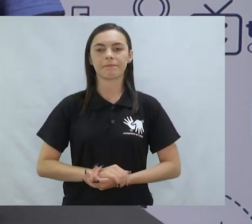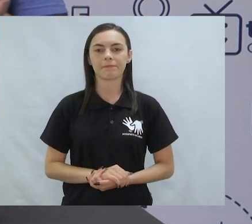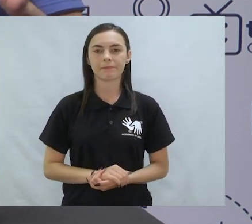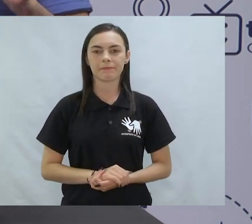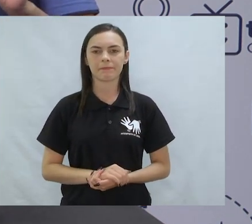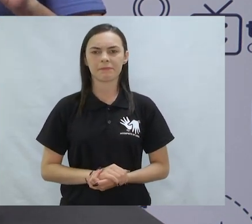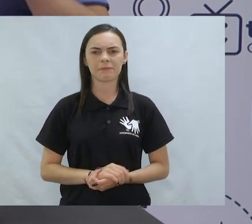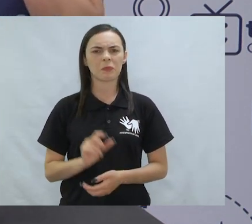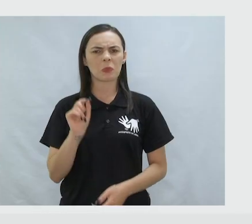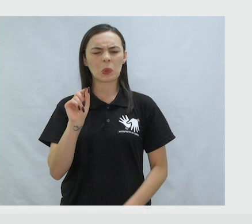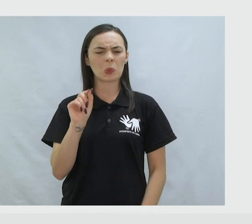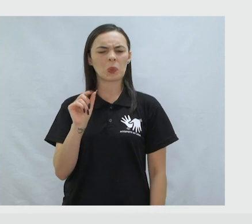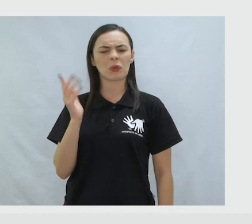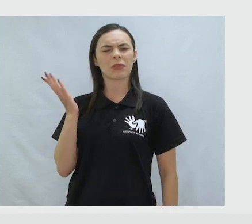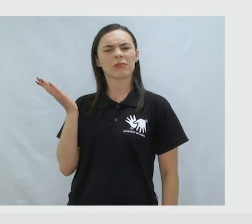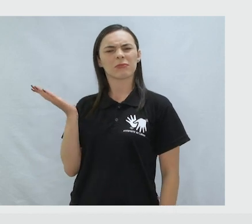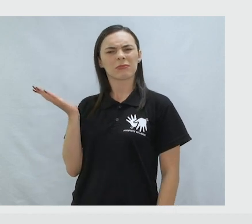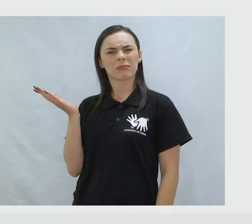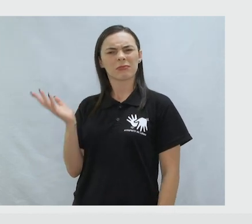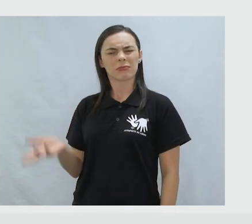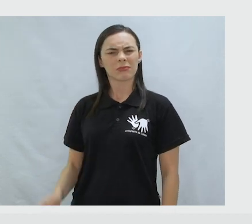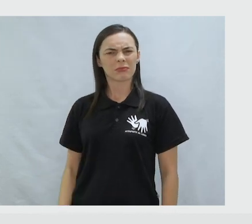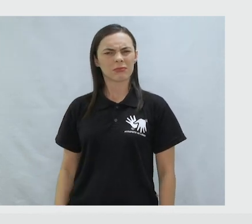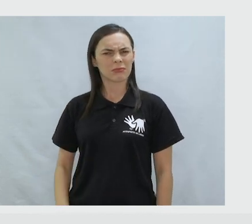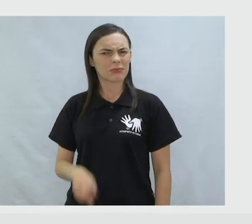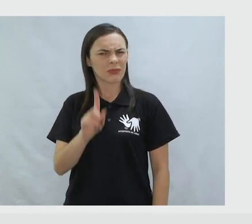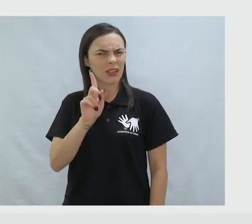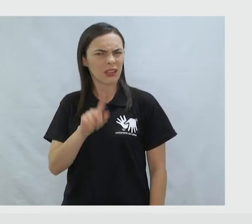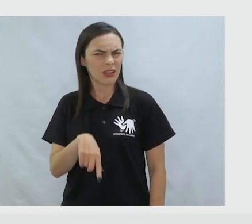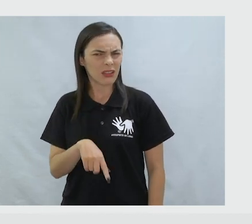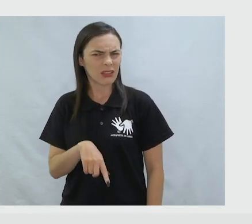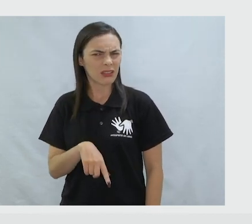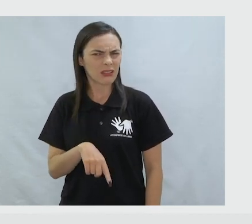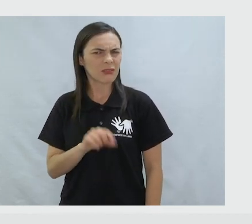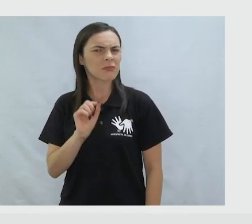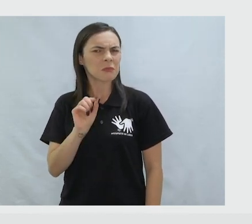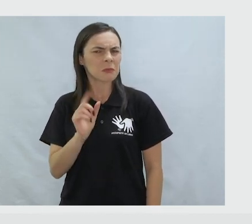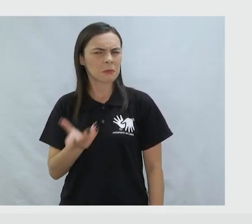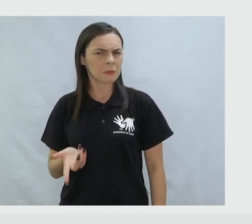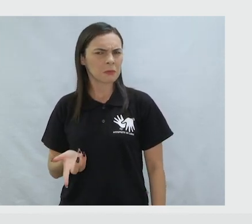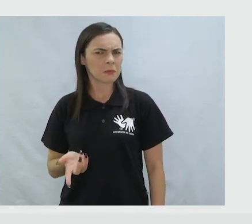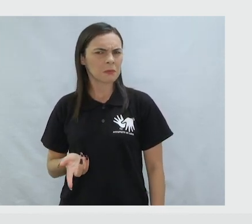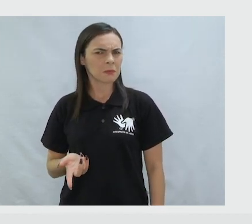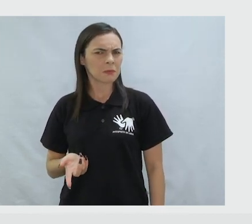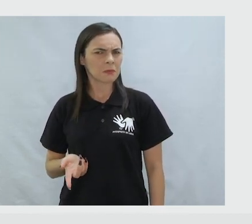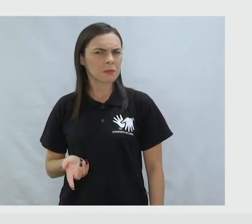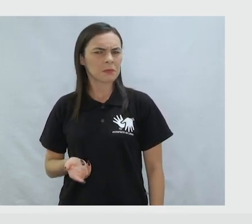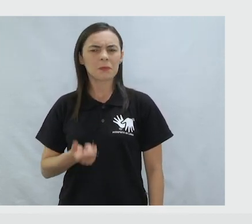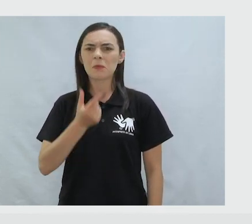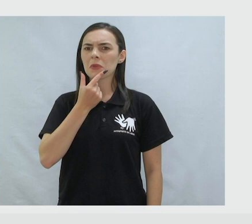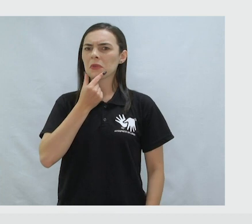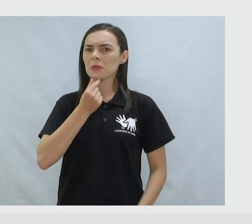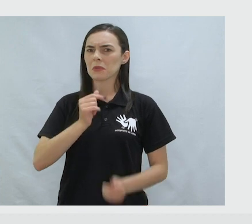lá. Que será que isso aí é? Ele é um